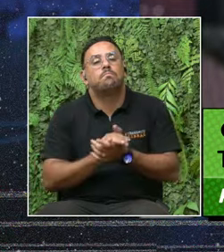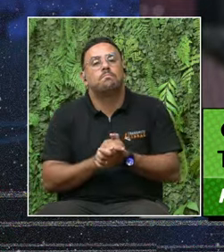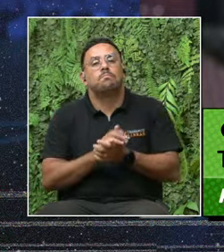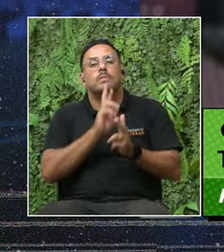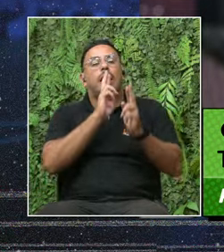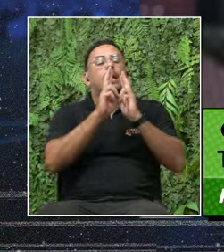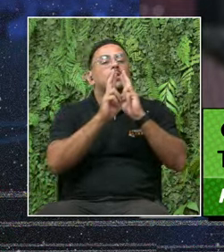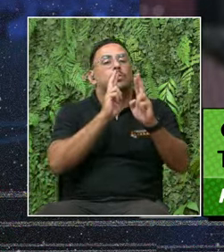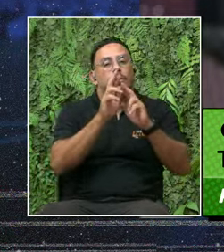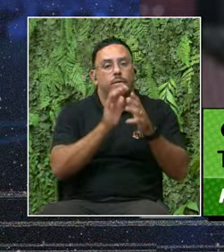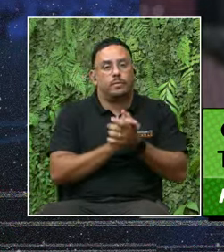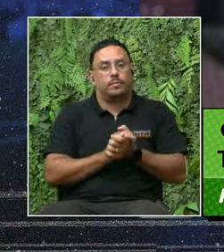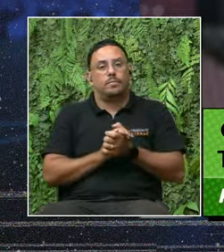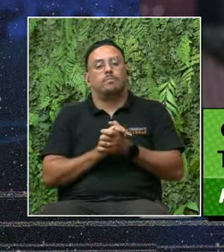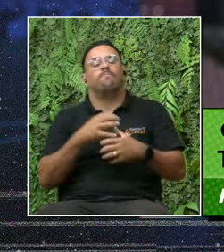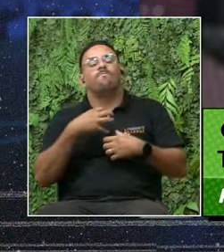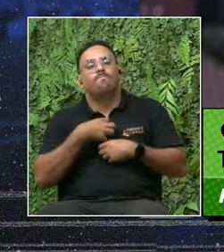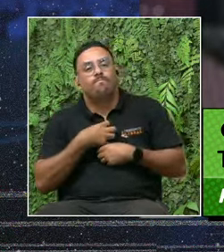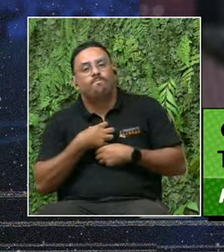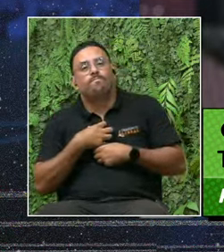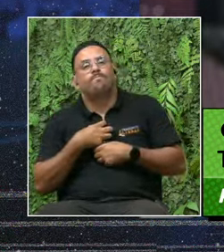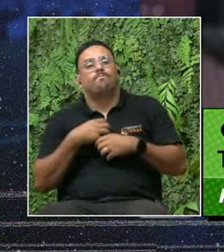responder responder